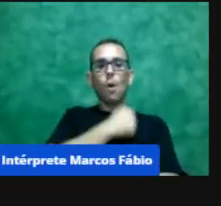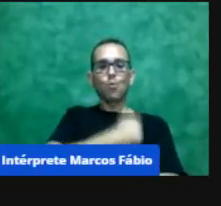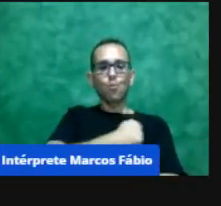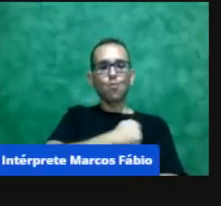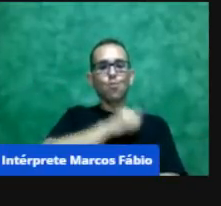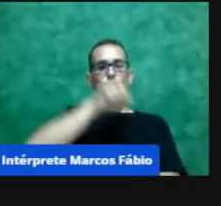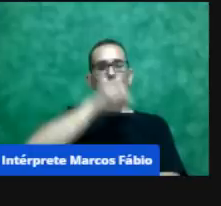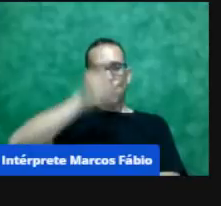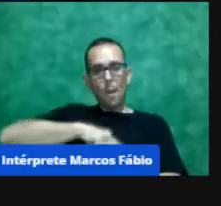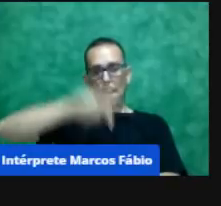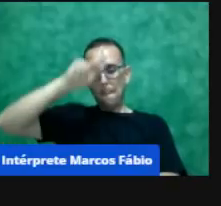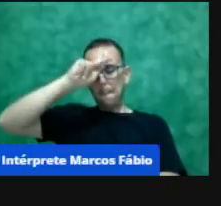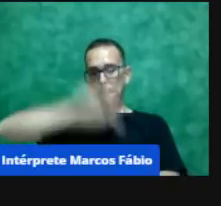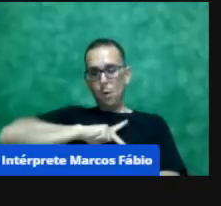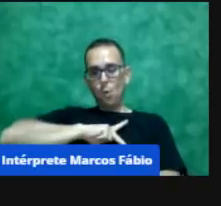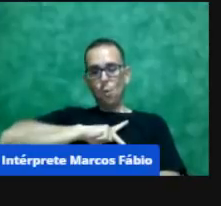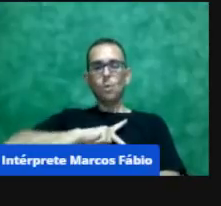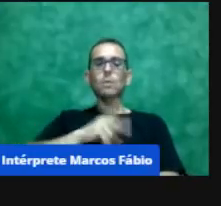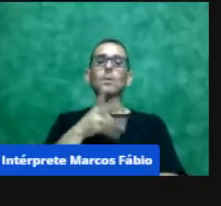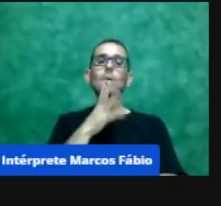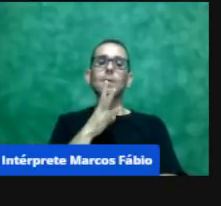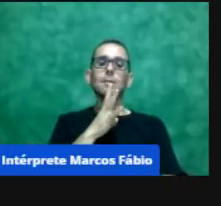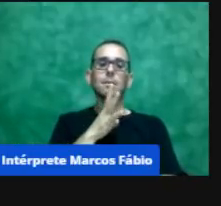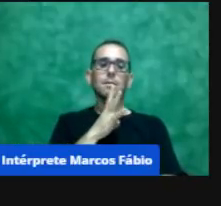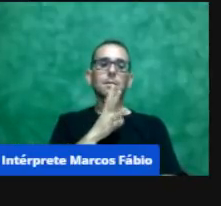seja protagonista.